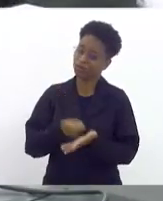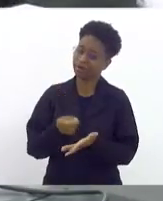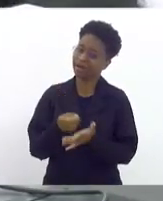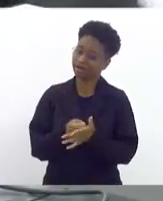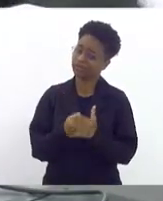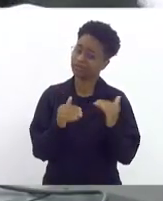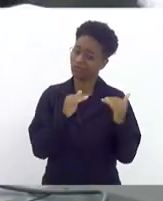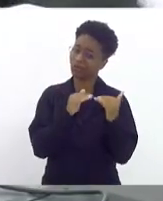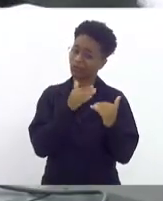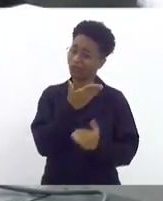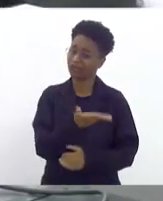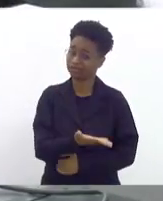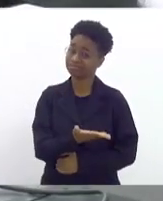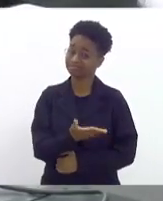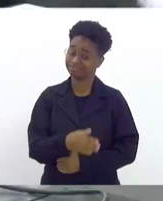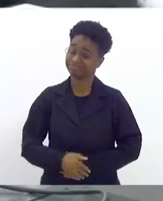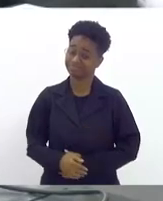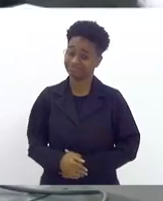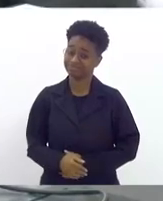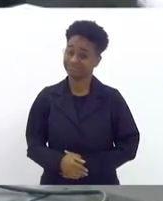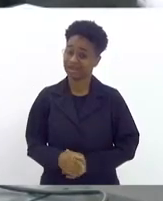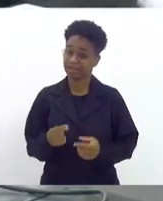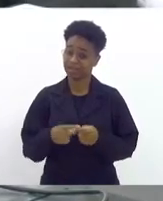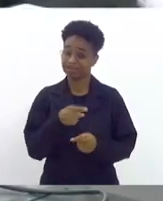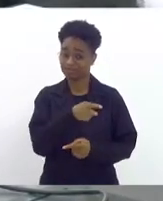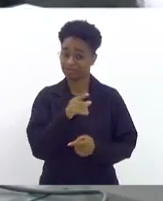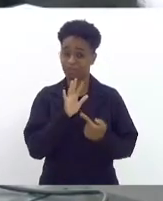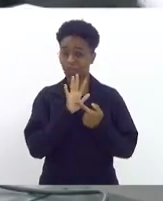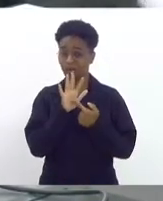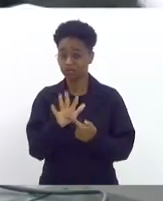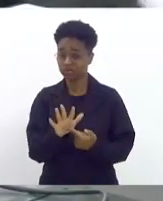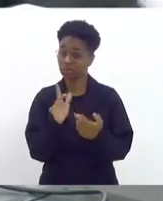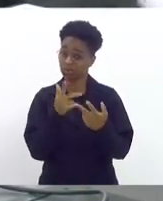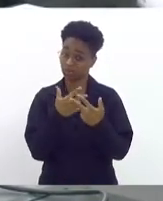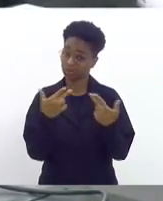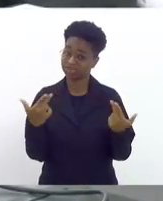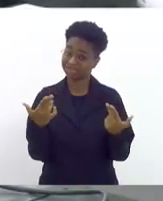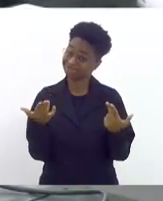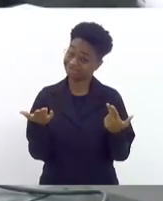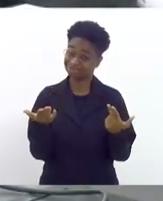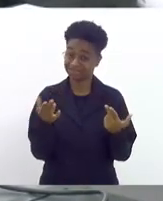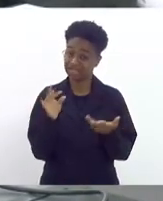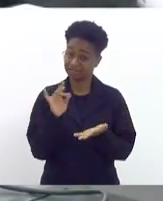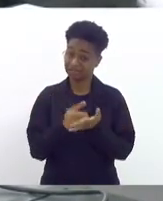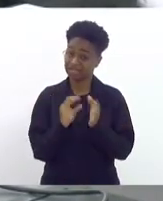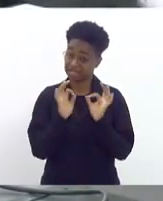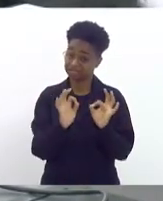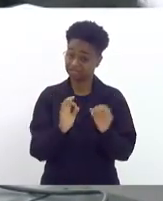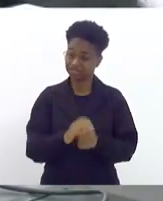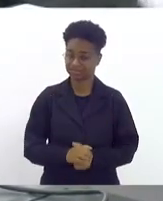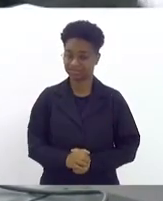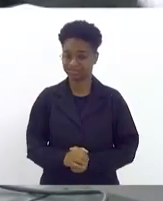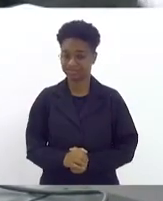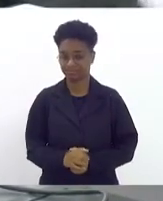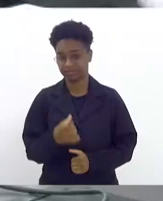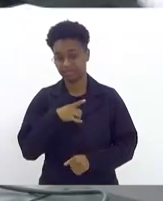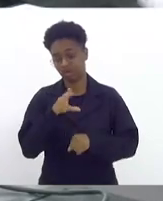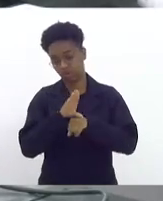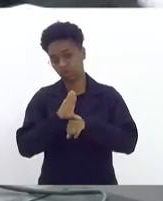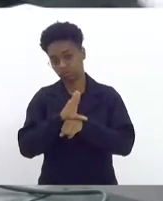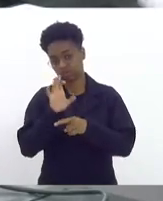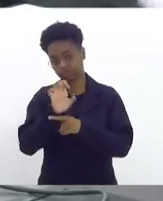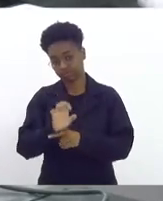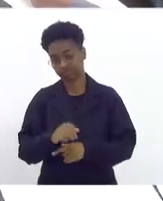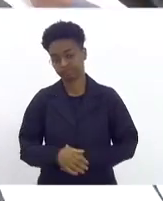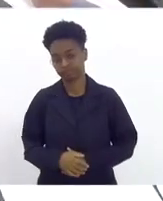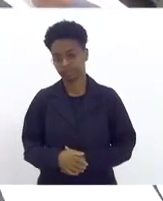a dar o braço a torcer mas a silência traz uma um fato muito muito adequado de fato na primeira o presidente